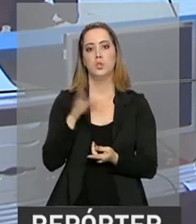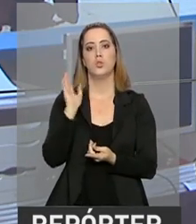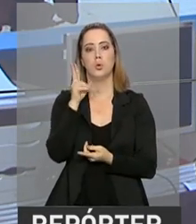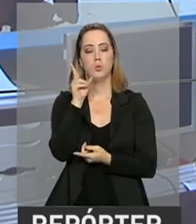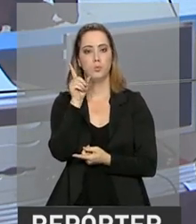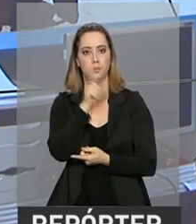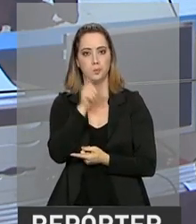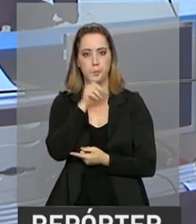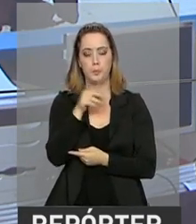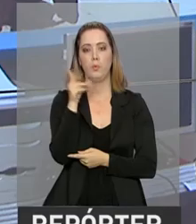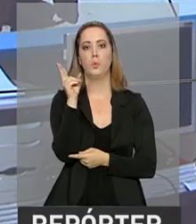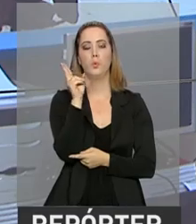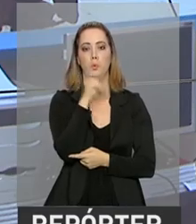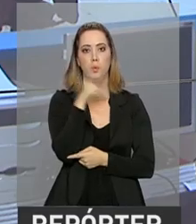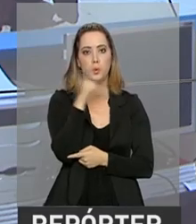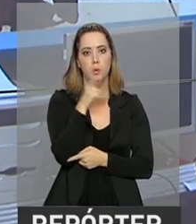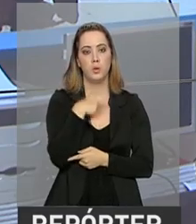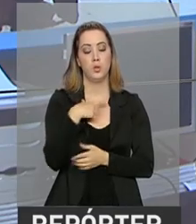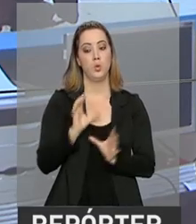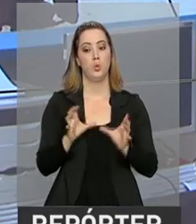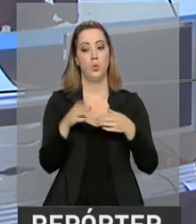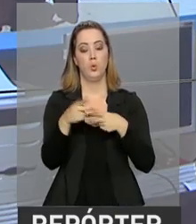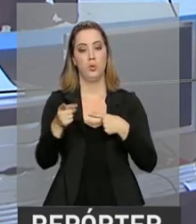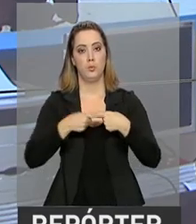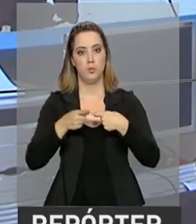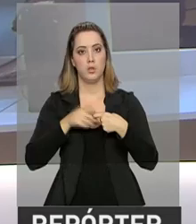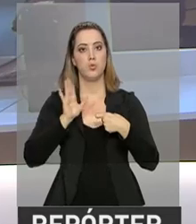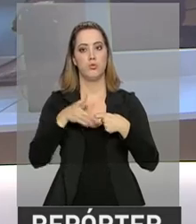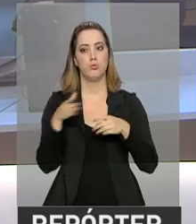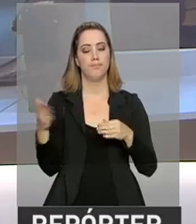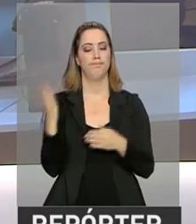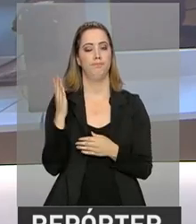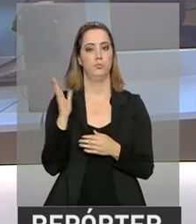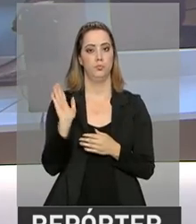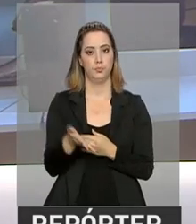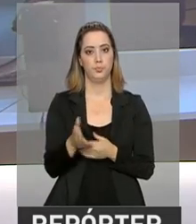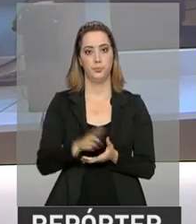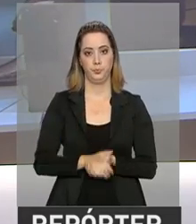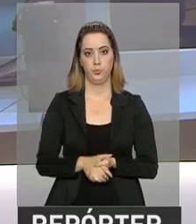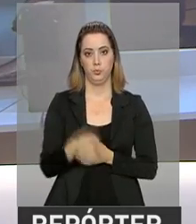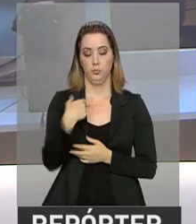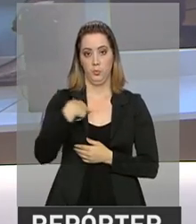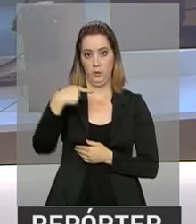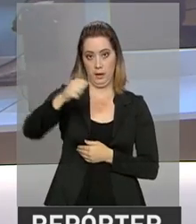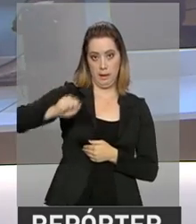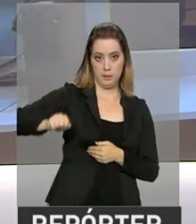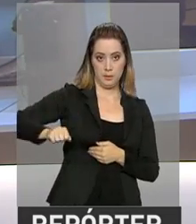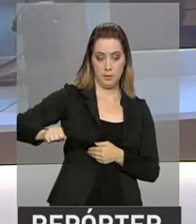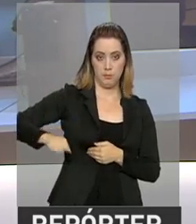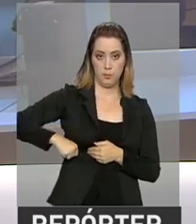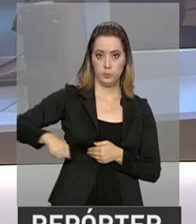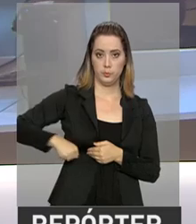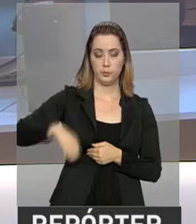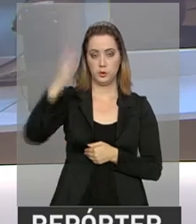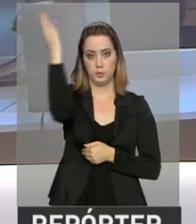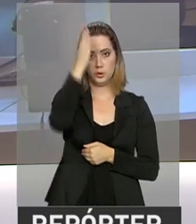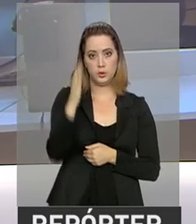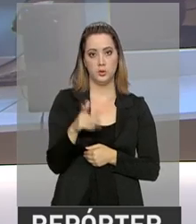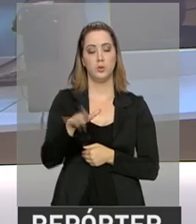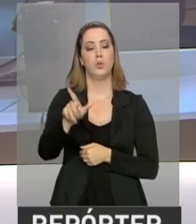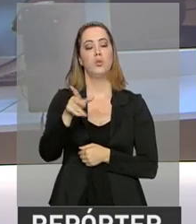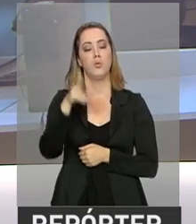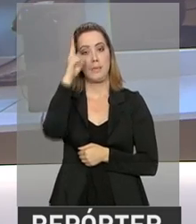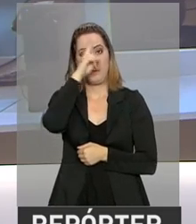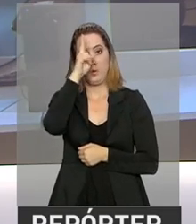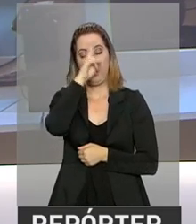emergência e equipes médicas estão de prontidão e o Consulado Geral do Brasil em Miami lembra que o telefone de